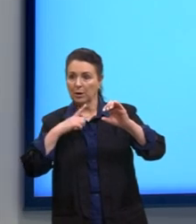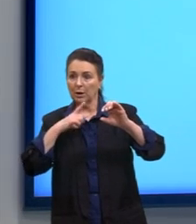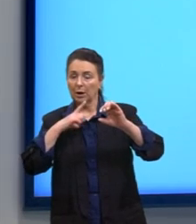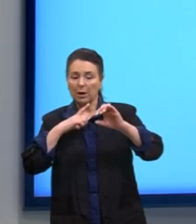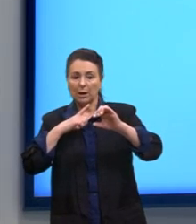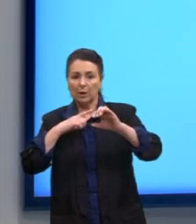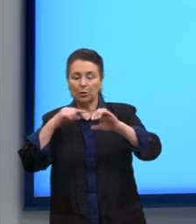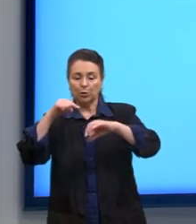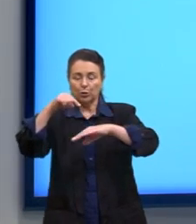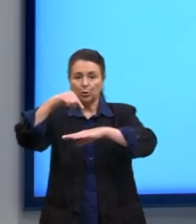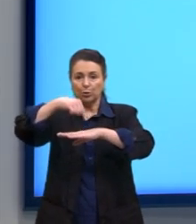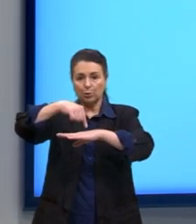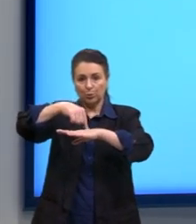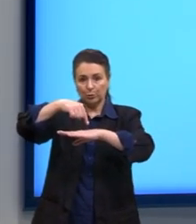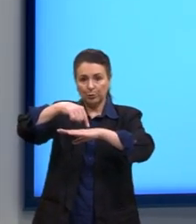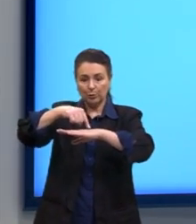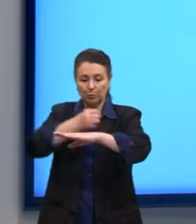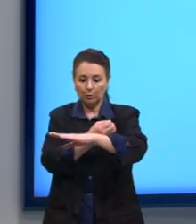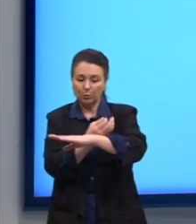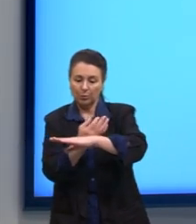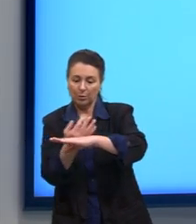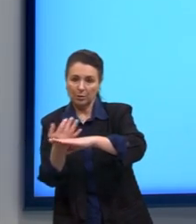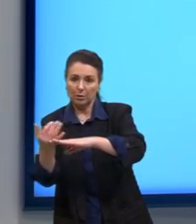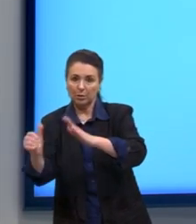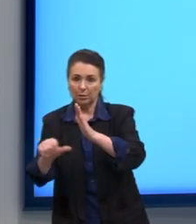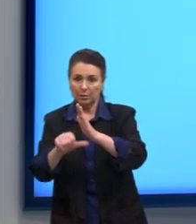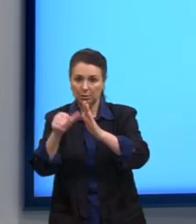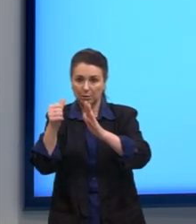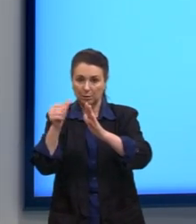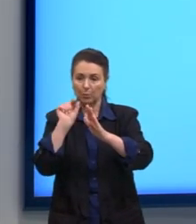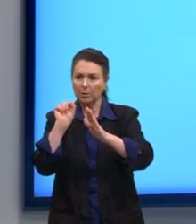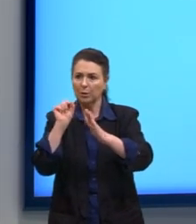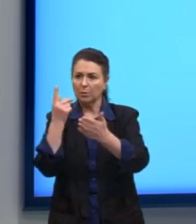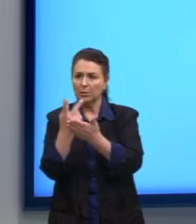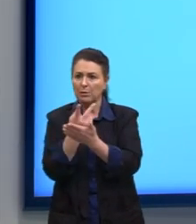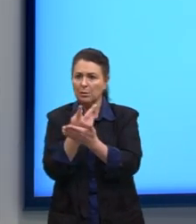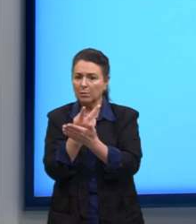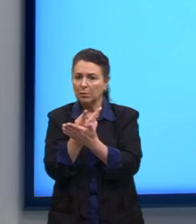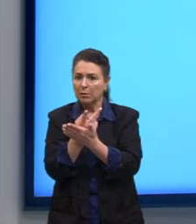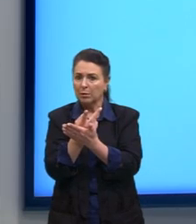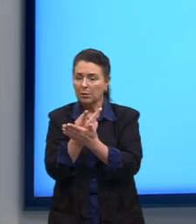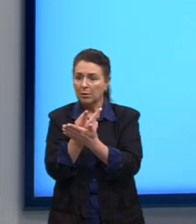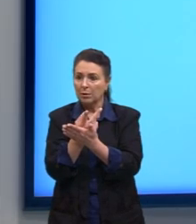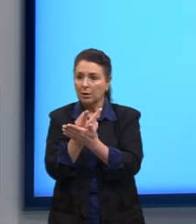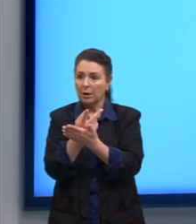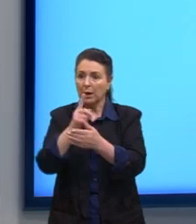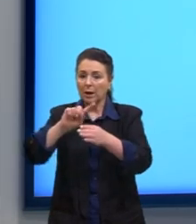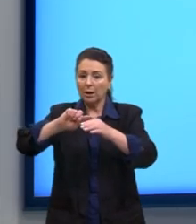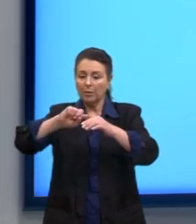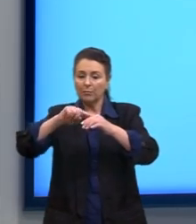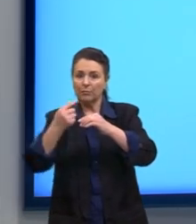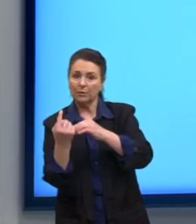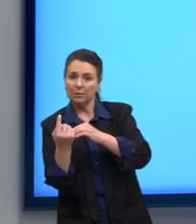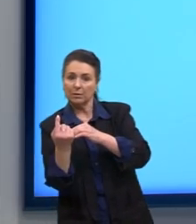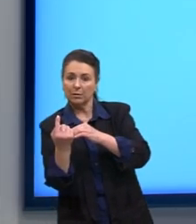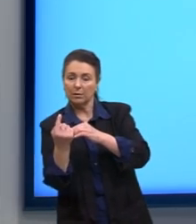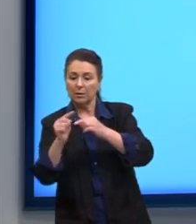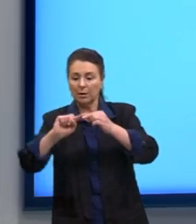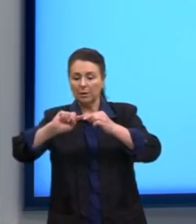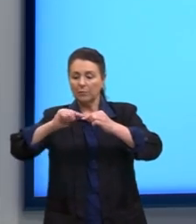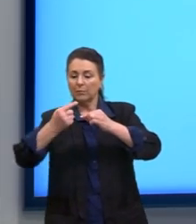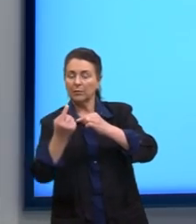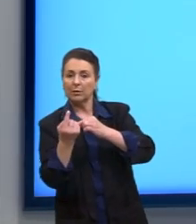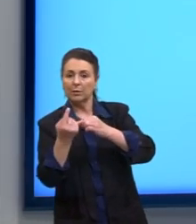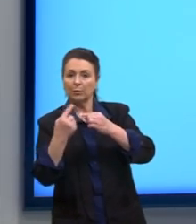primeiro do que essa que que vai acontecer ela vai virar porque ela perdeu